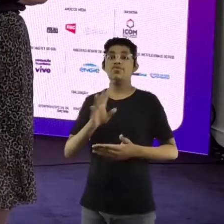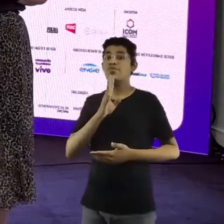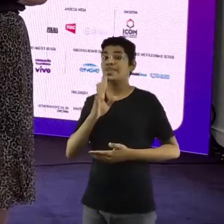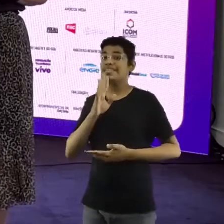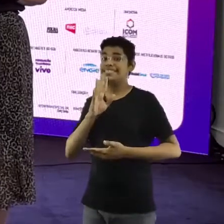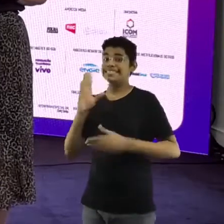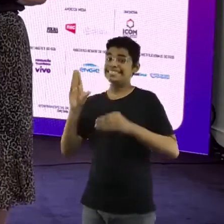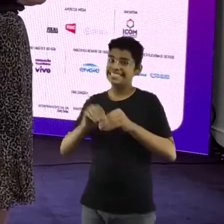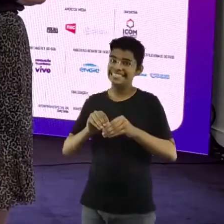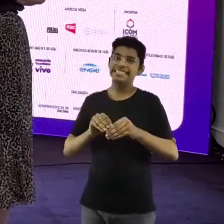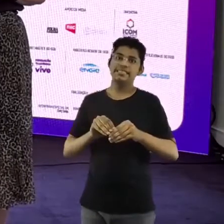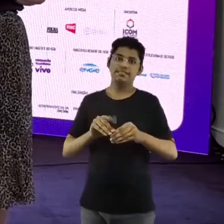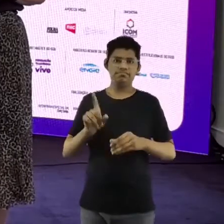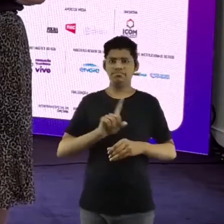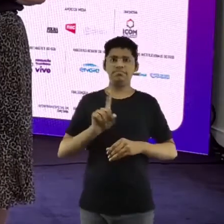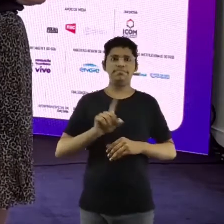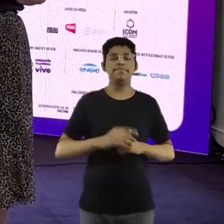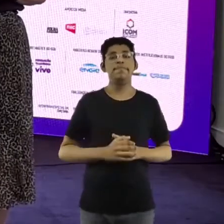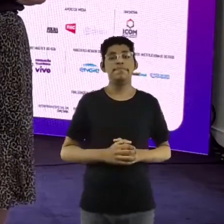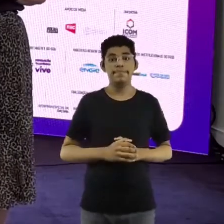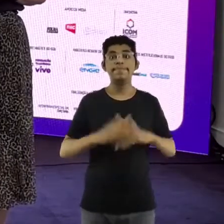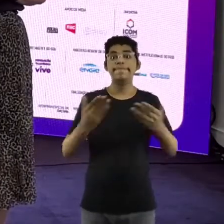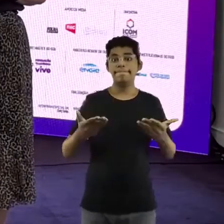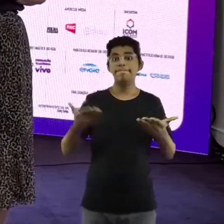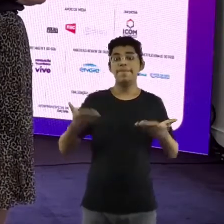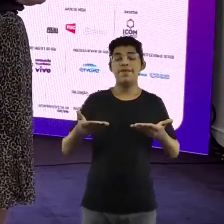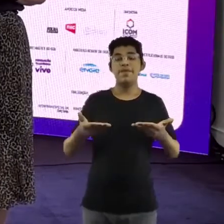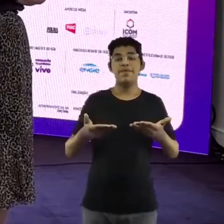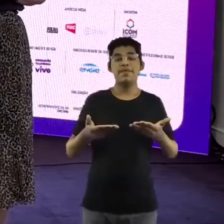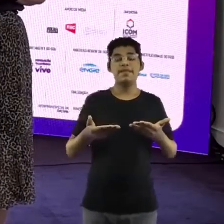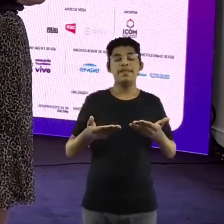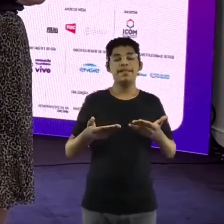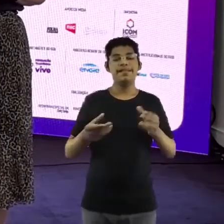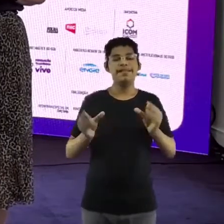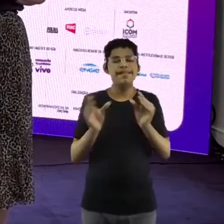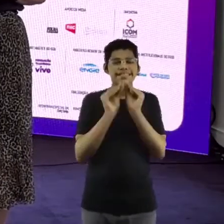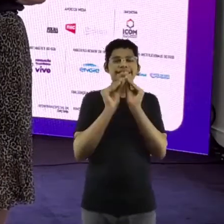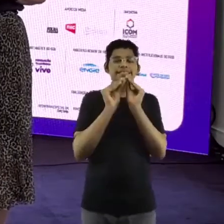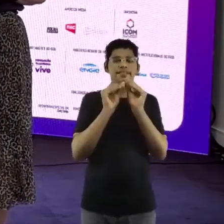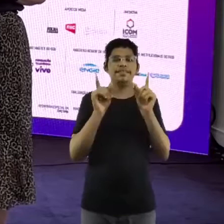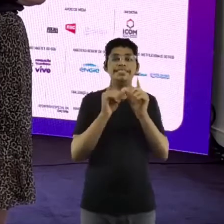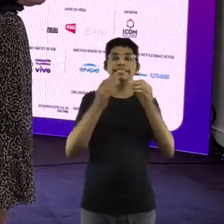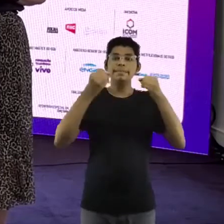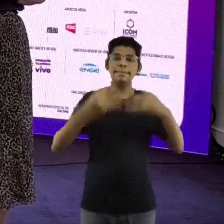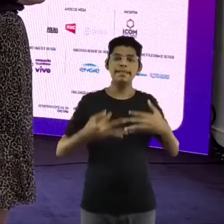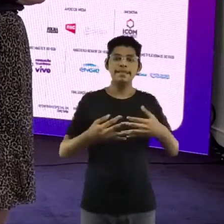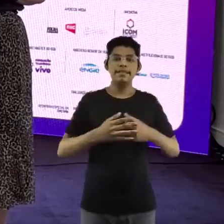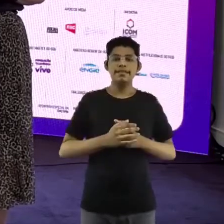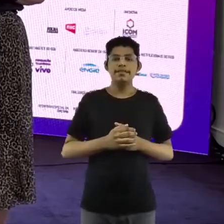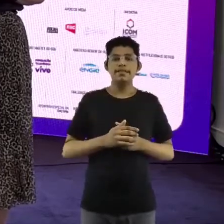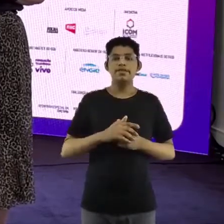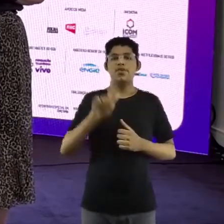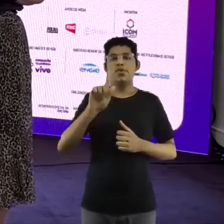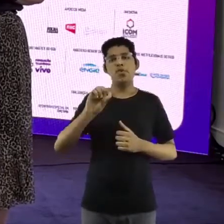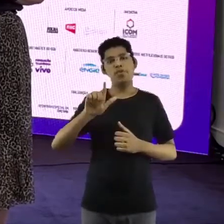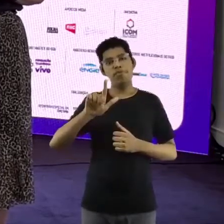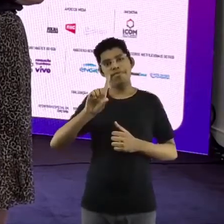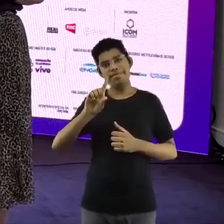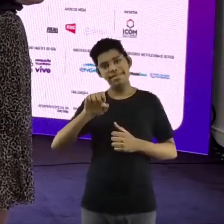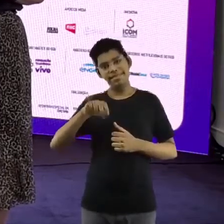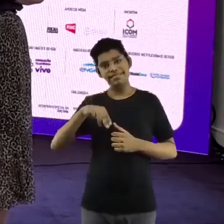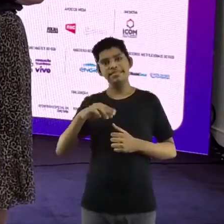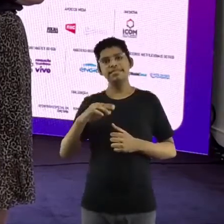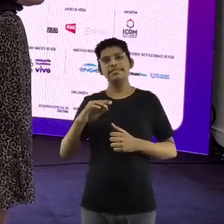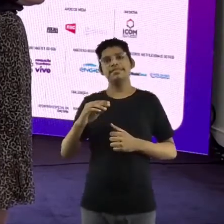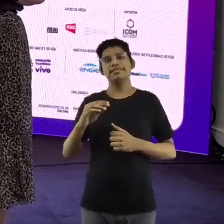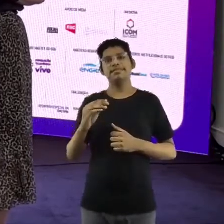de passar aqui para a Carol, eu vou falar um pouquinho do nosso Golden Circle. Nosso Golden Circle, né, é o do Simon Sinek,